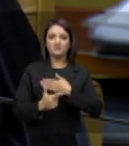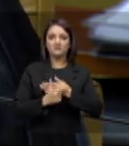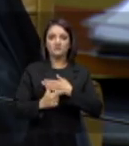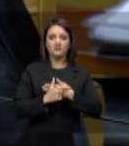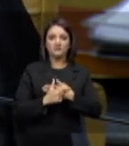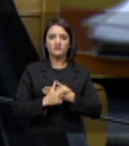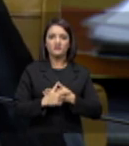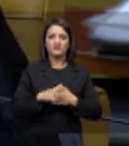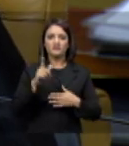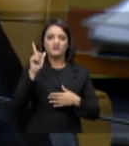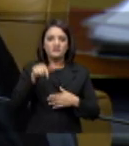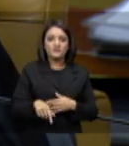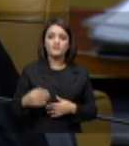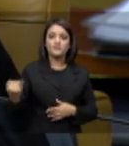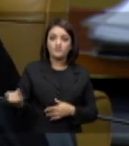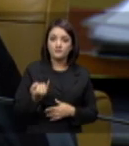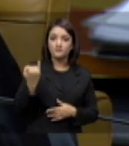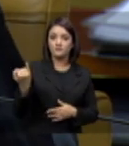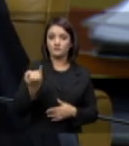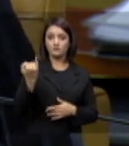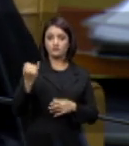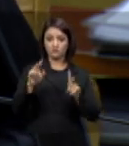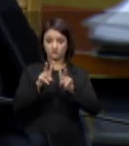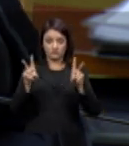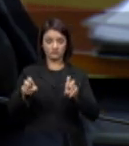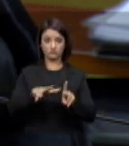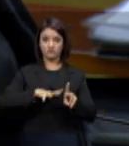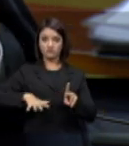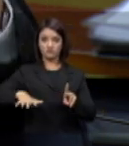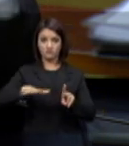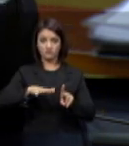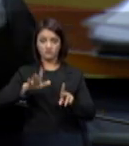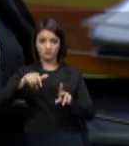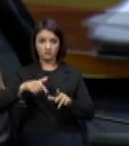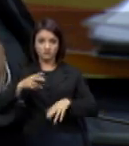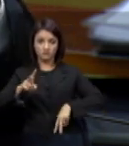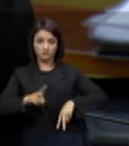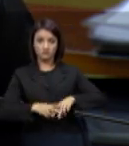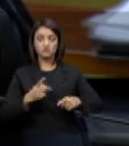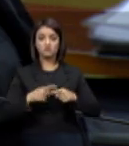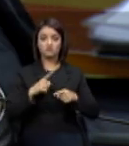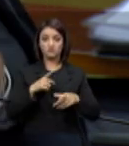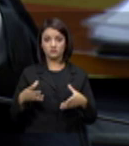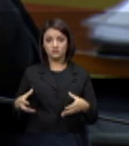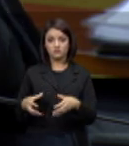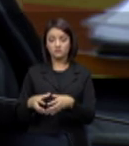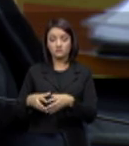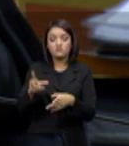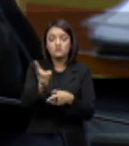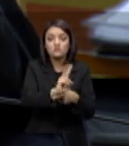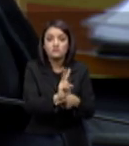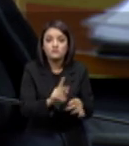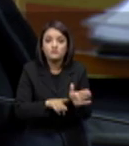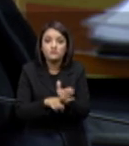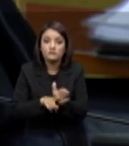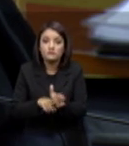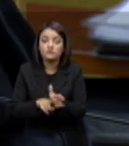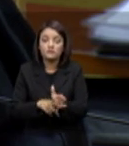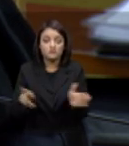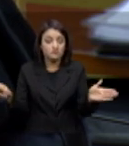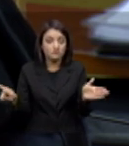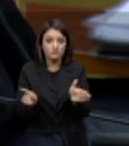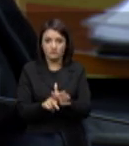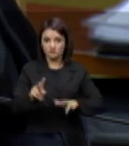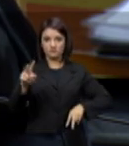bastante inequívoca nesta matéria o que lá tem o o funcionamento do sistema